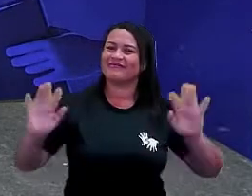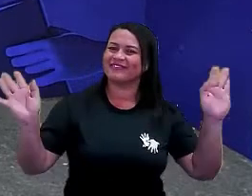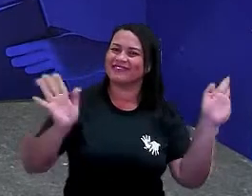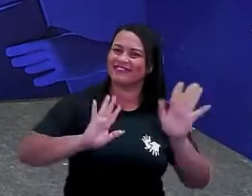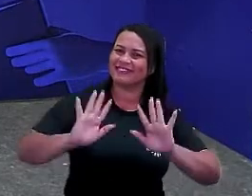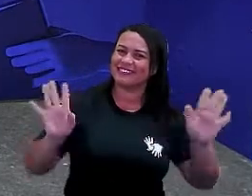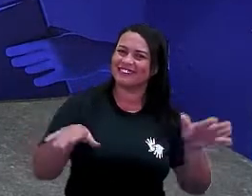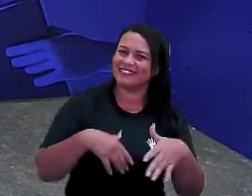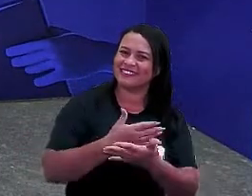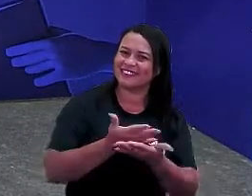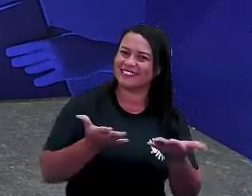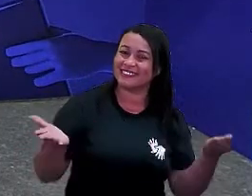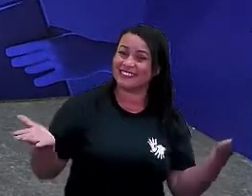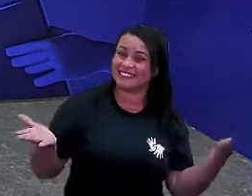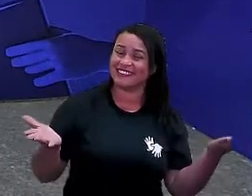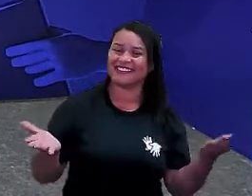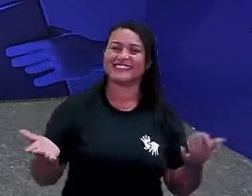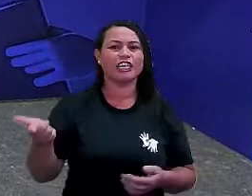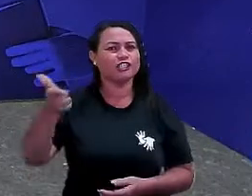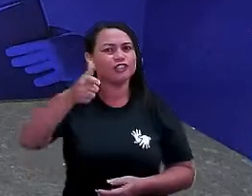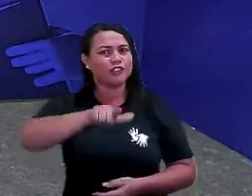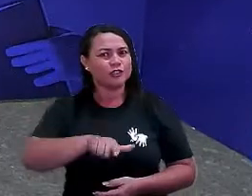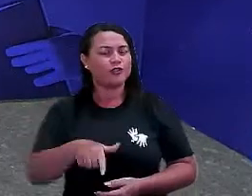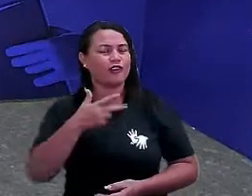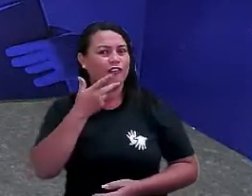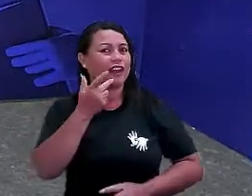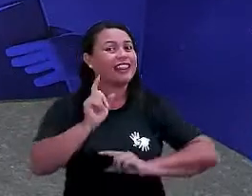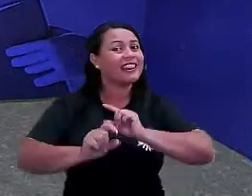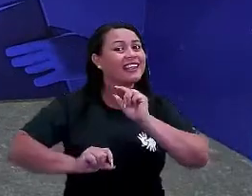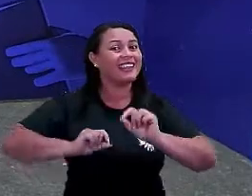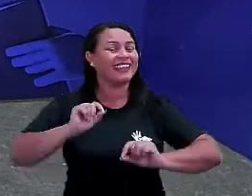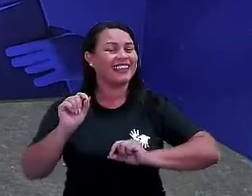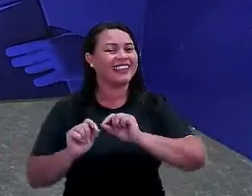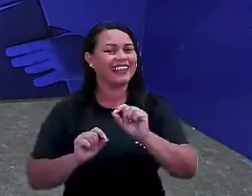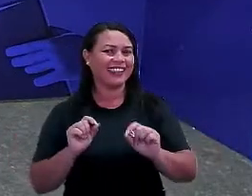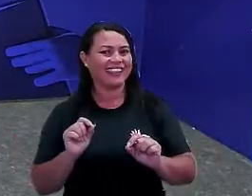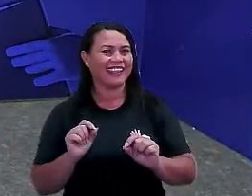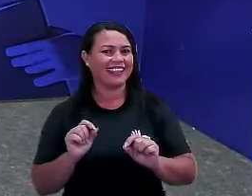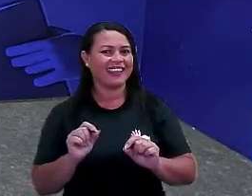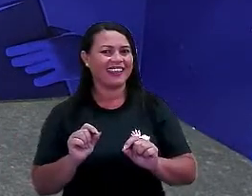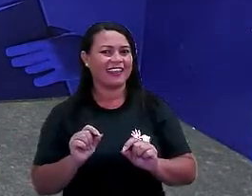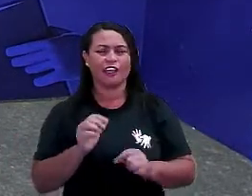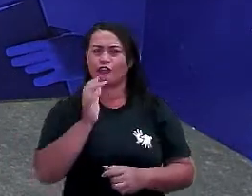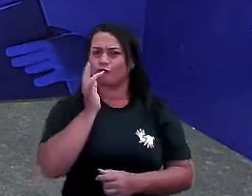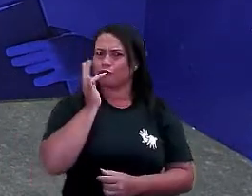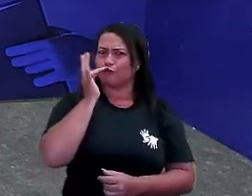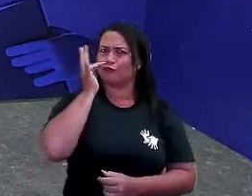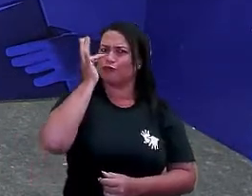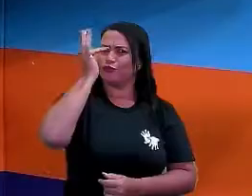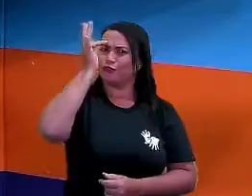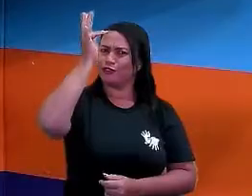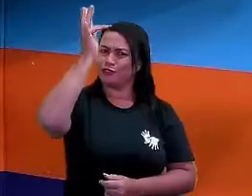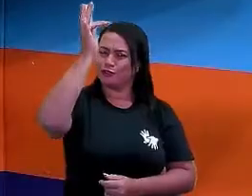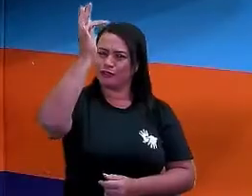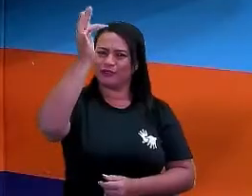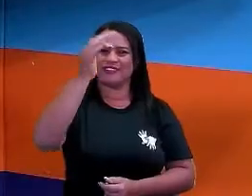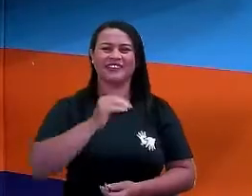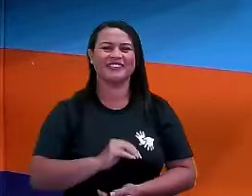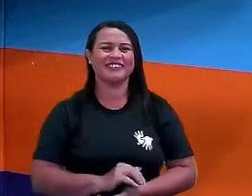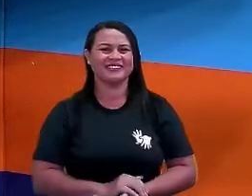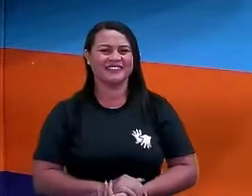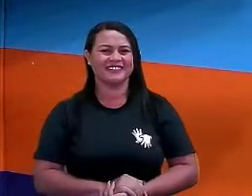Hello everyone, Mr. Assis de novo. Hoje ele vai falar de quê? De futuro. Let's come back